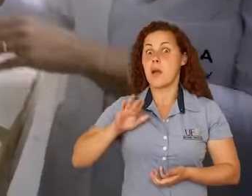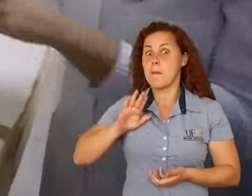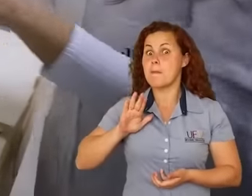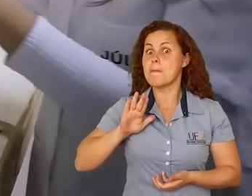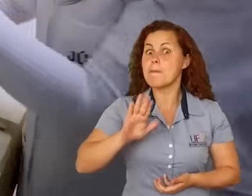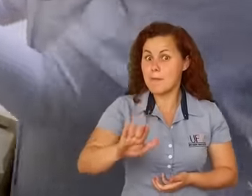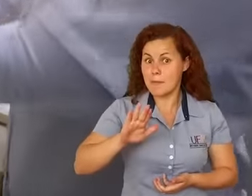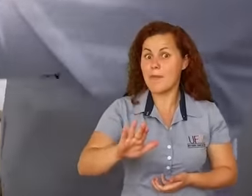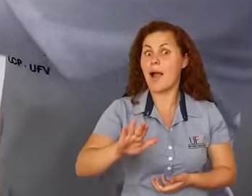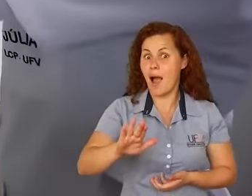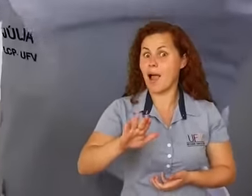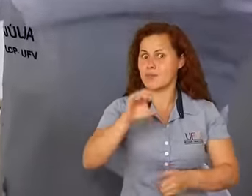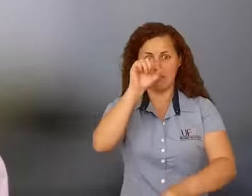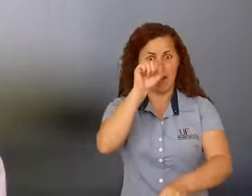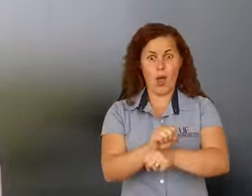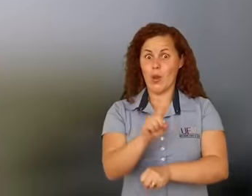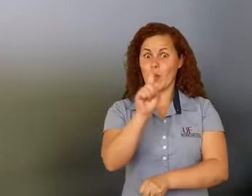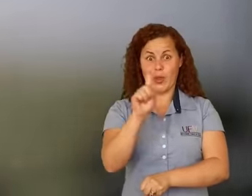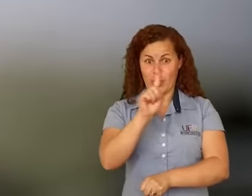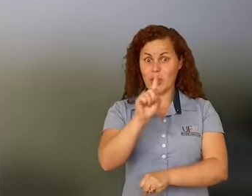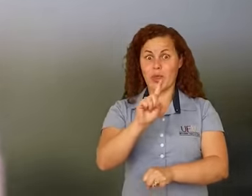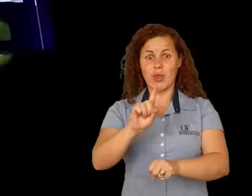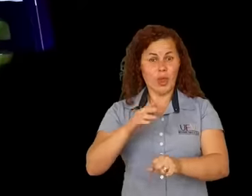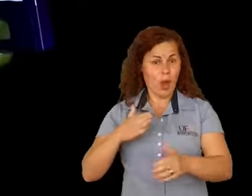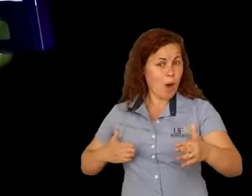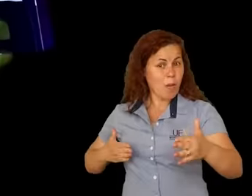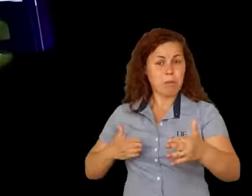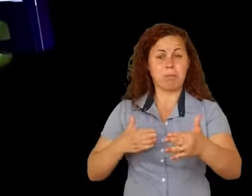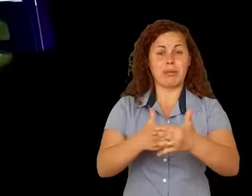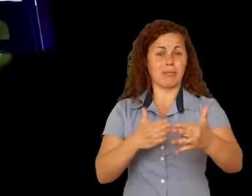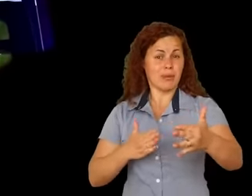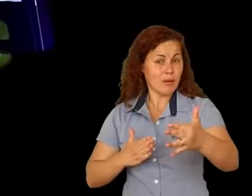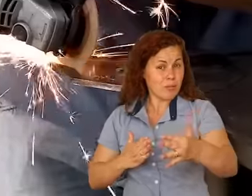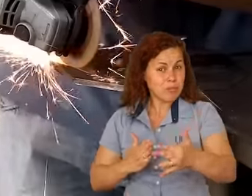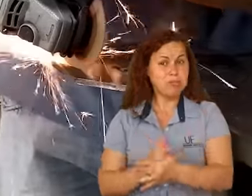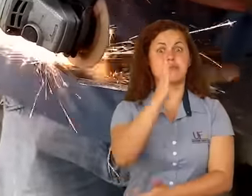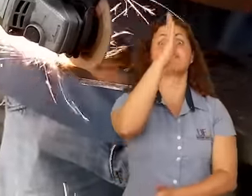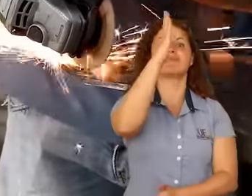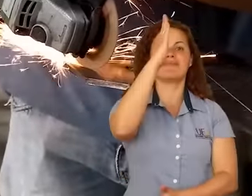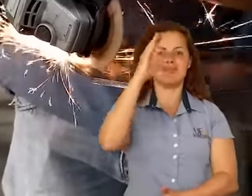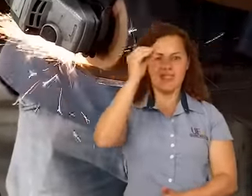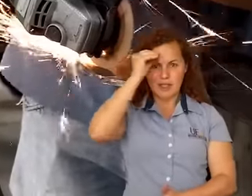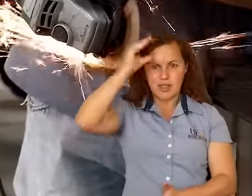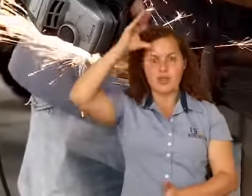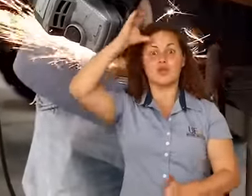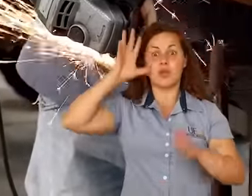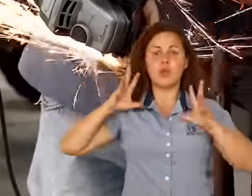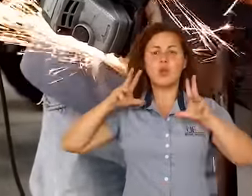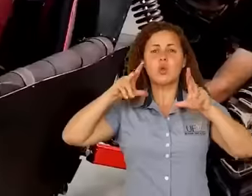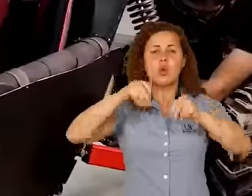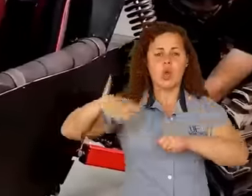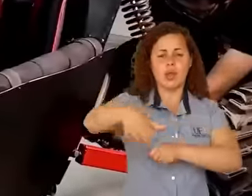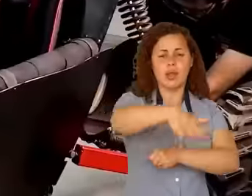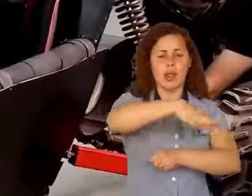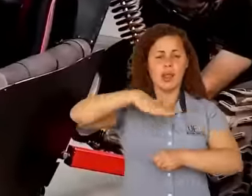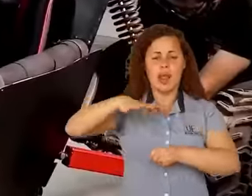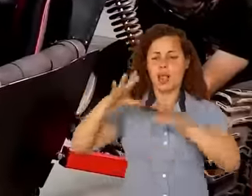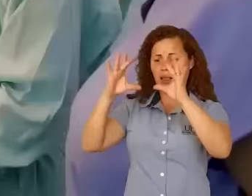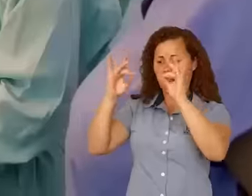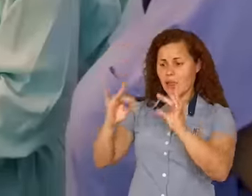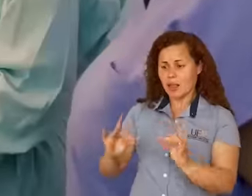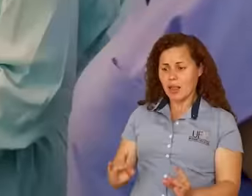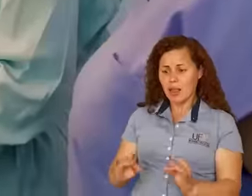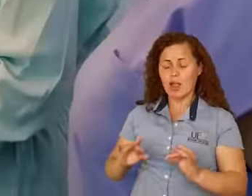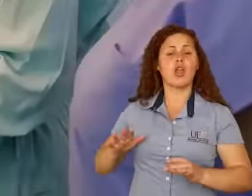Mas não ficou por aí. Encarou as fronteiras do conhecimento e buscou excelência em todos os